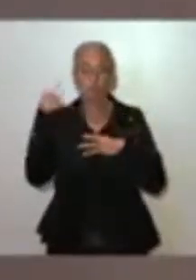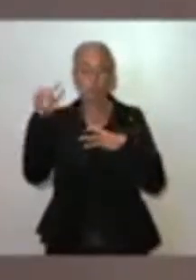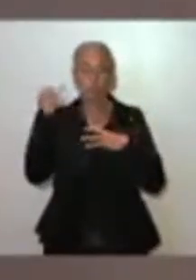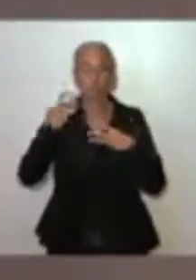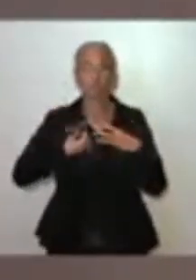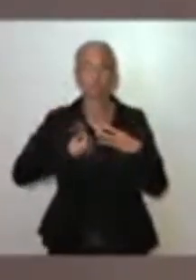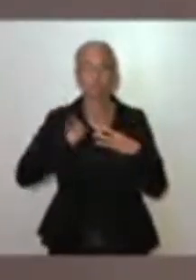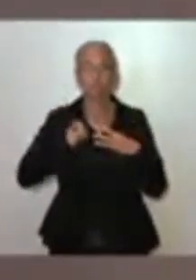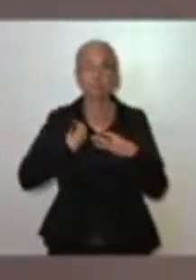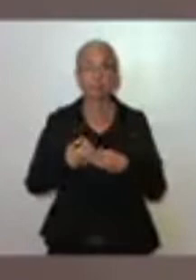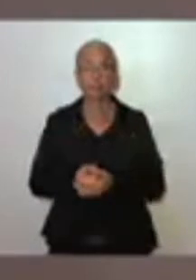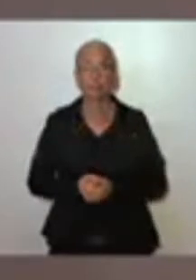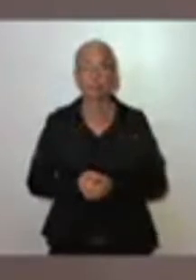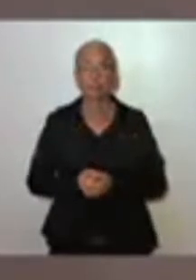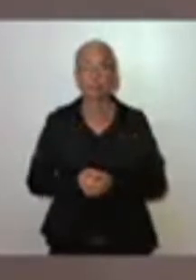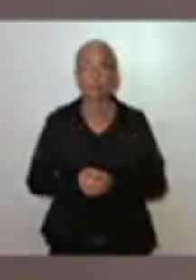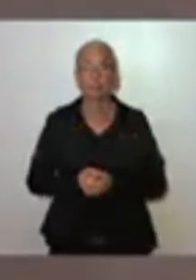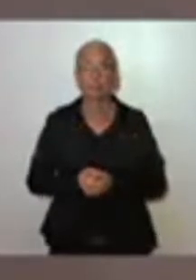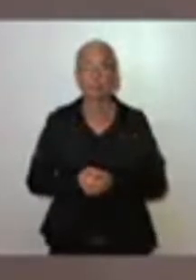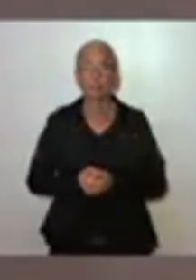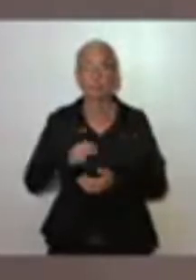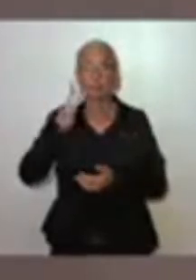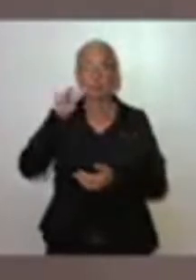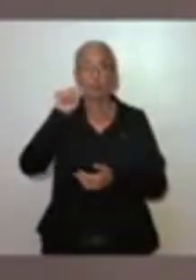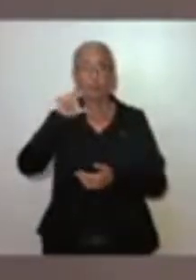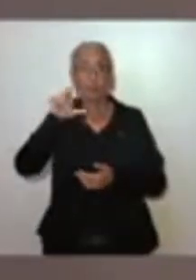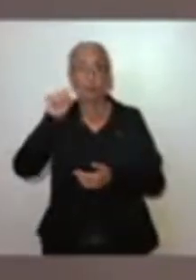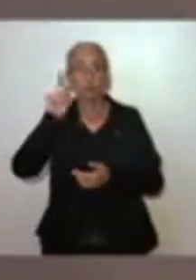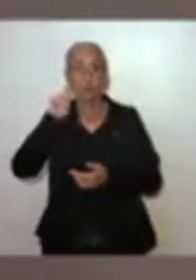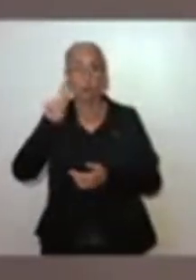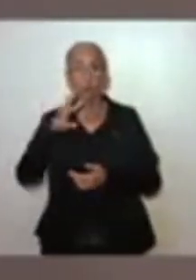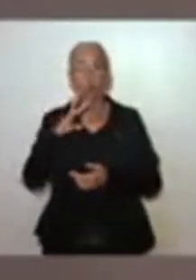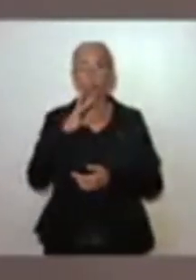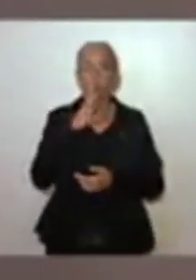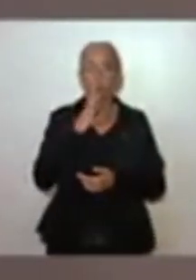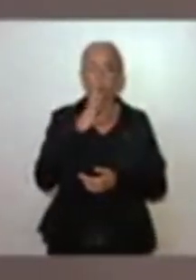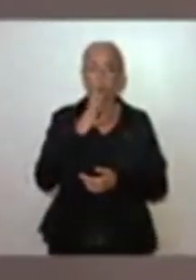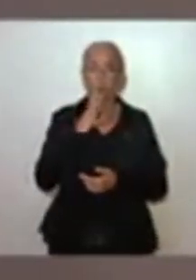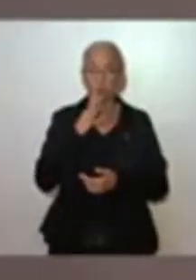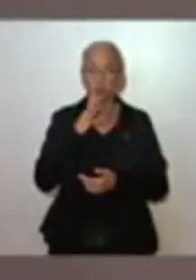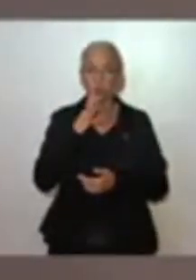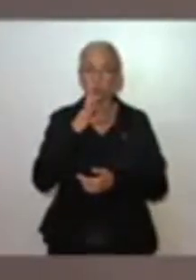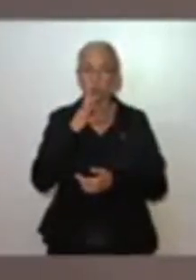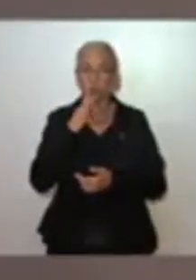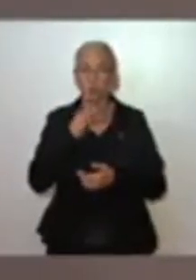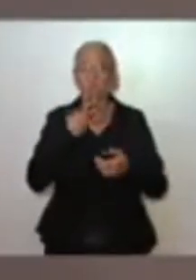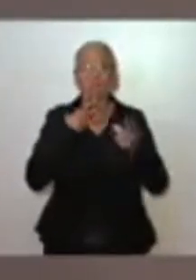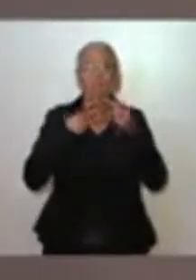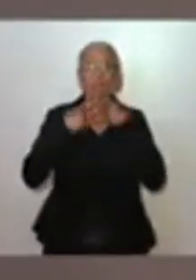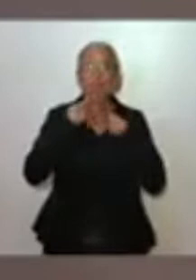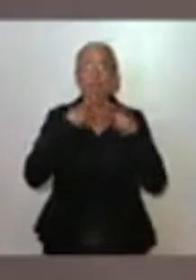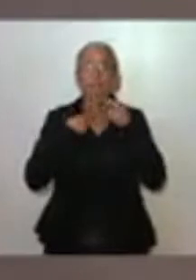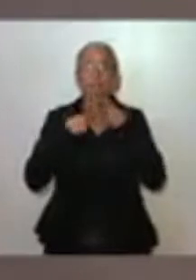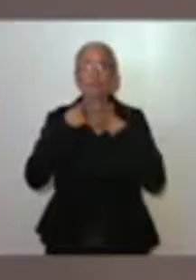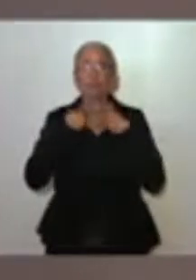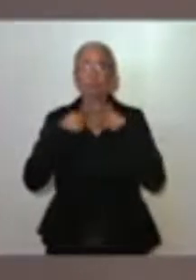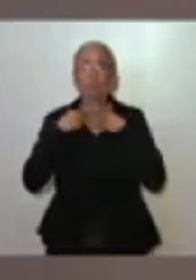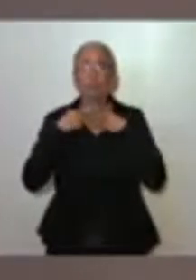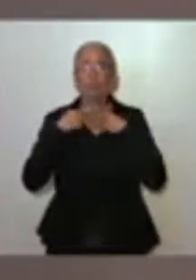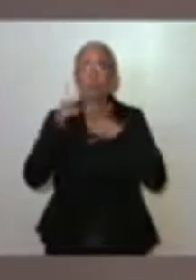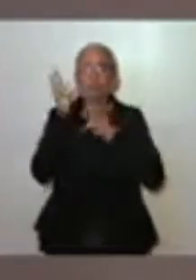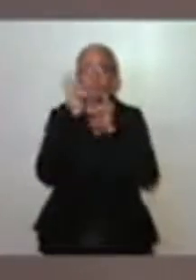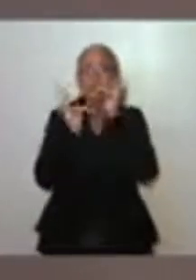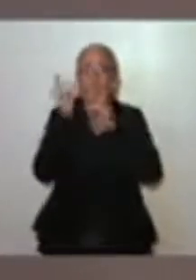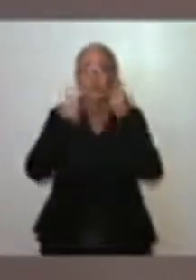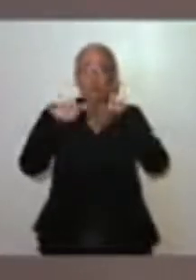importante valores conhecimento e desejo de progredir